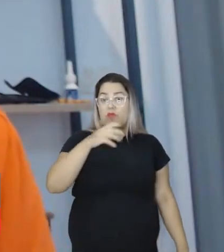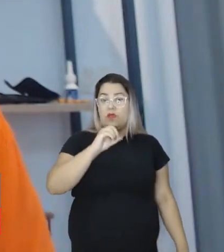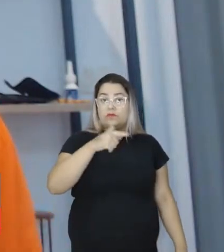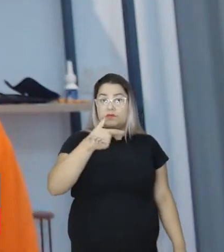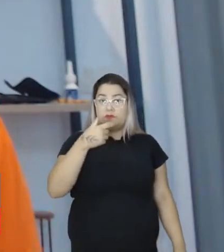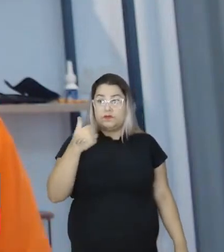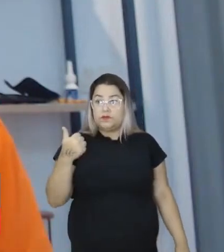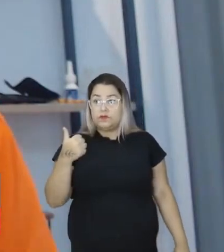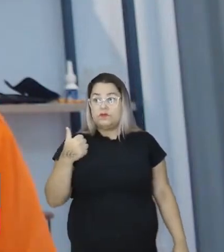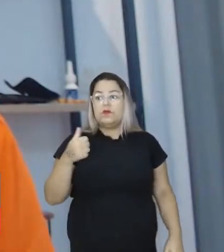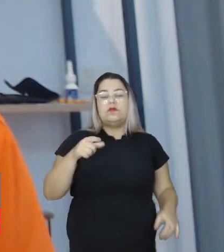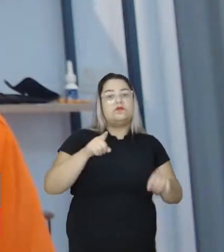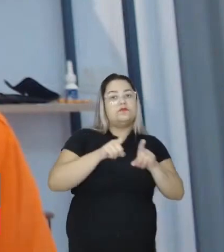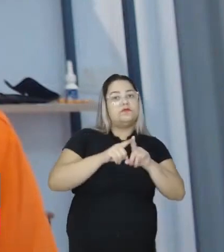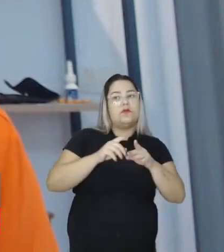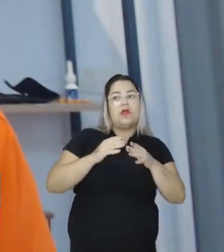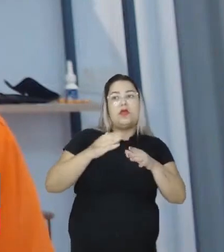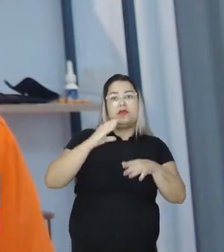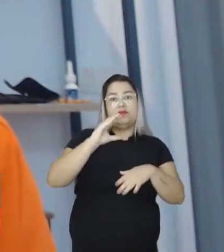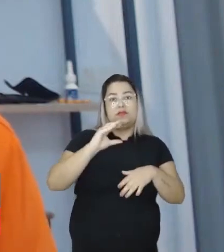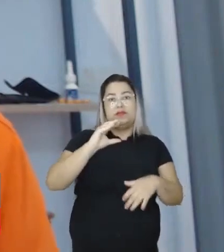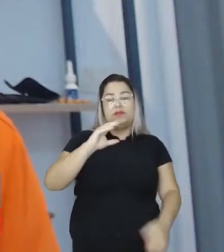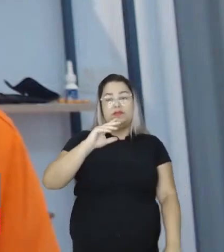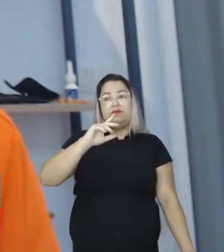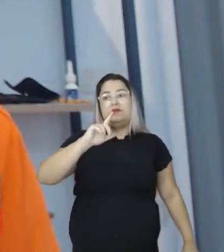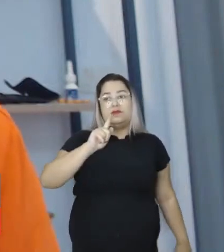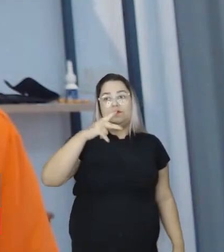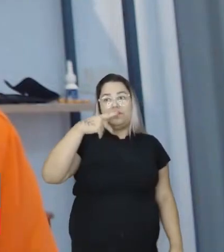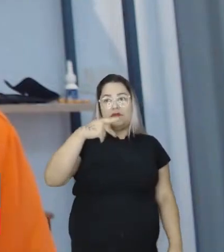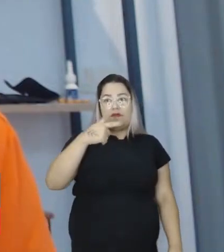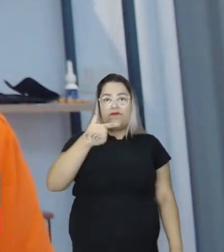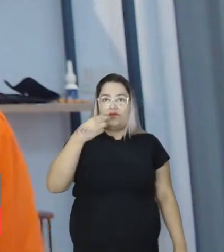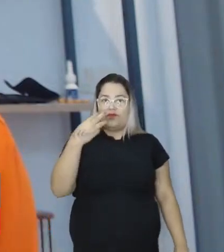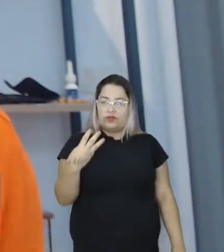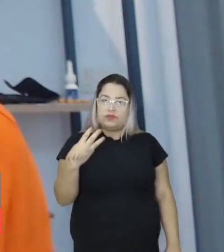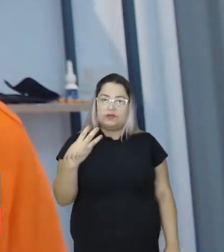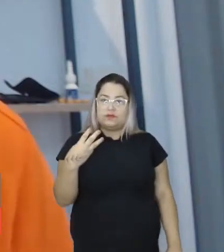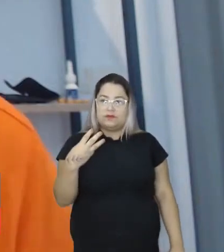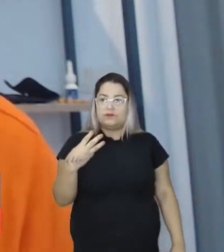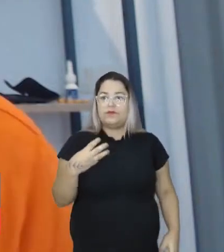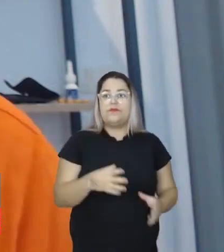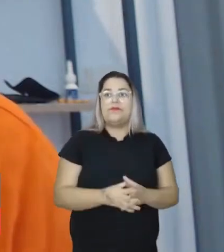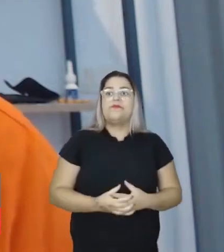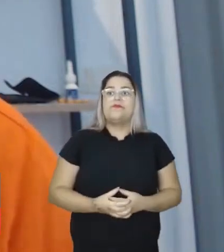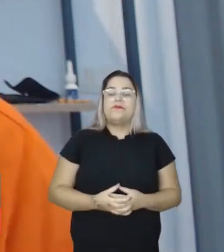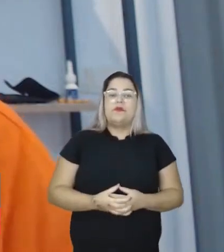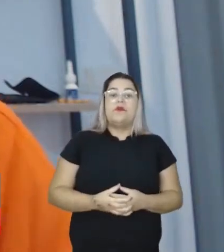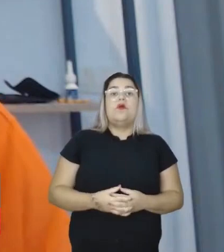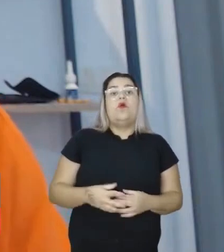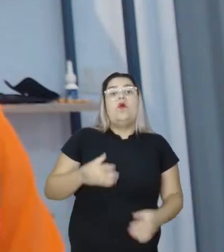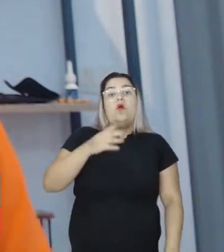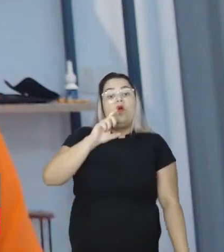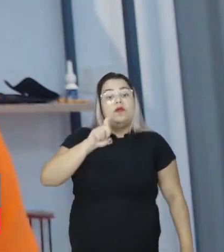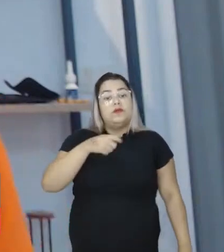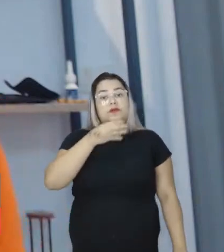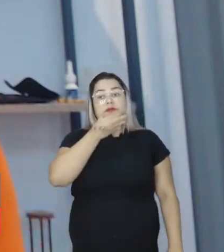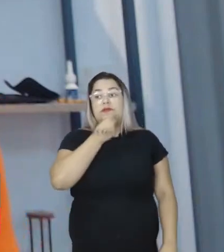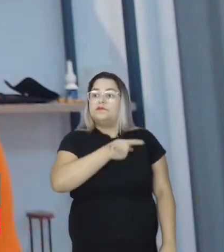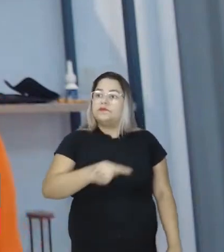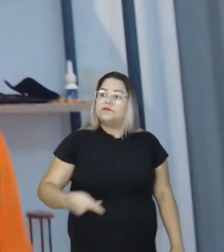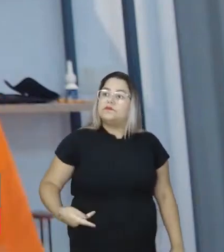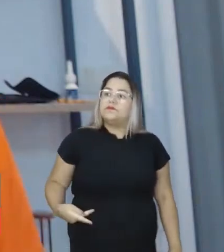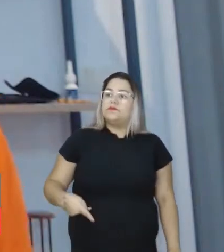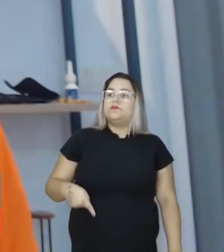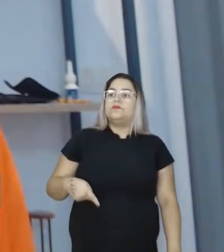2021. A gente derruba a CGPAR 23, e aí o que é que faz o ex-presidente da República? Ele pega,